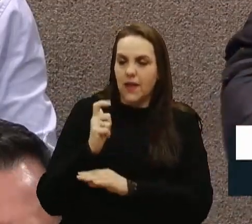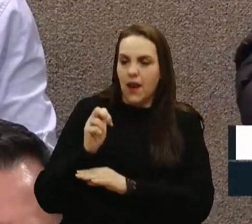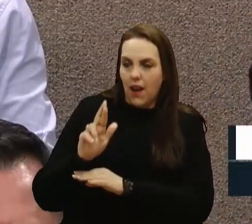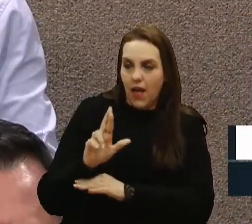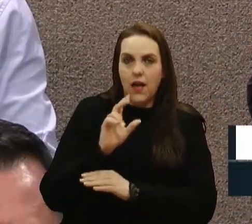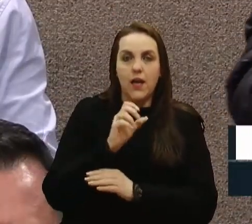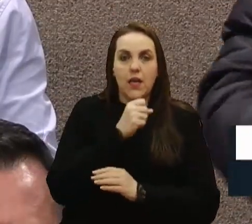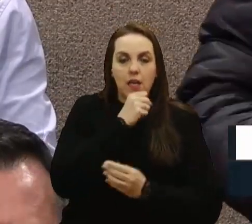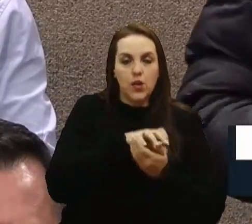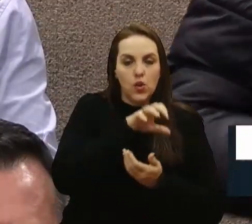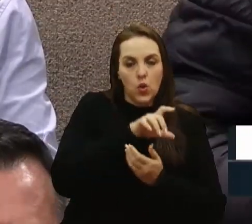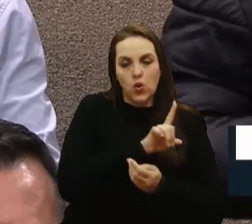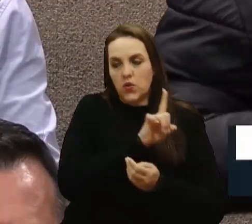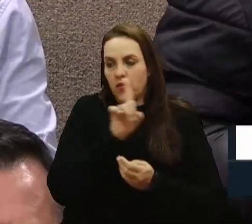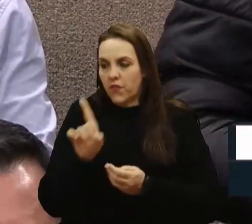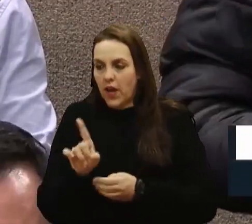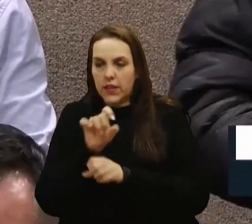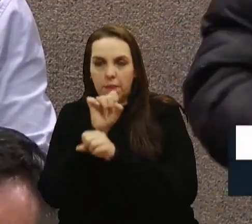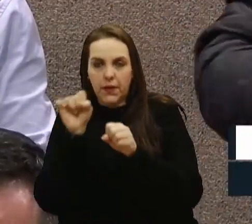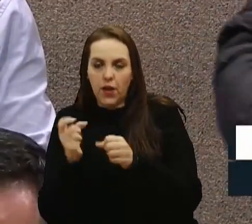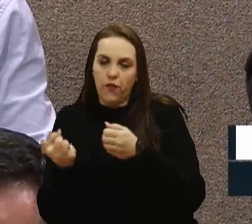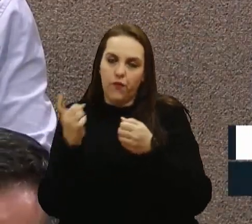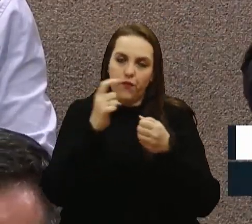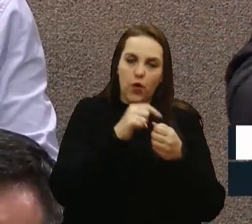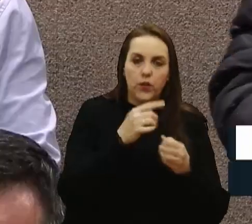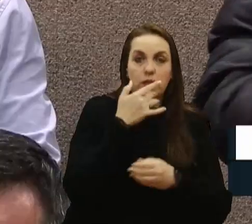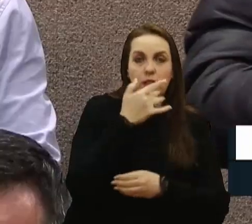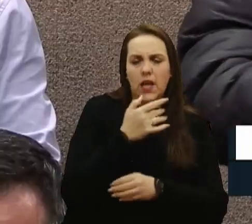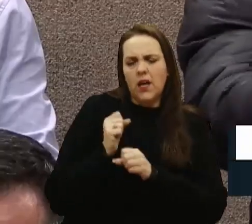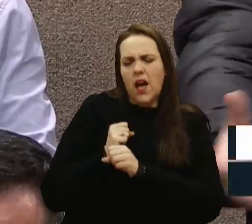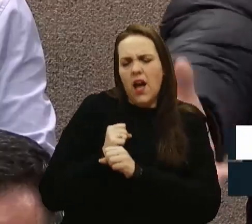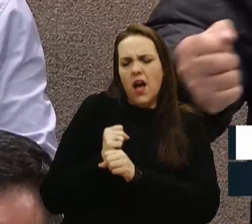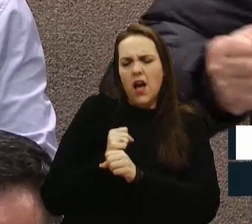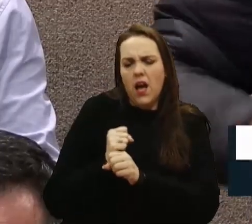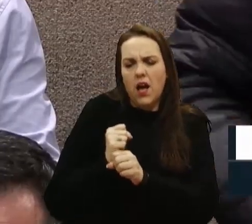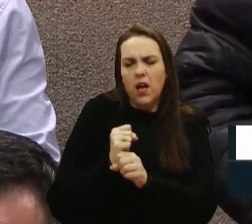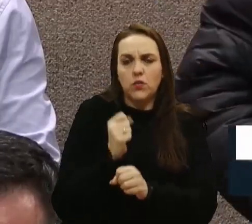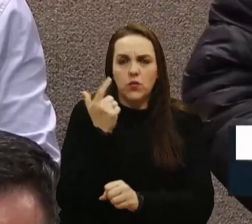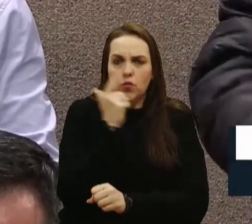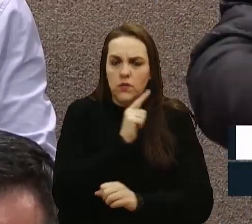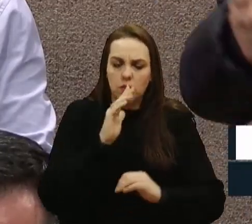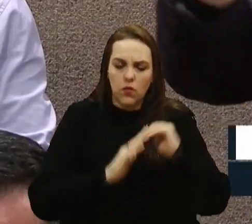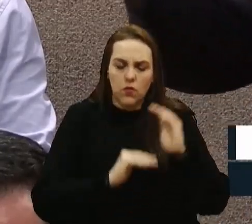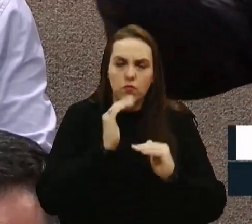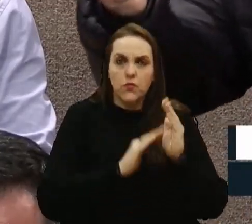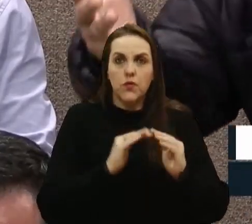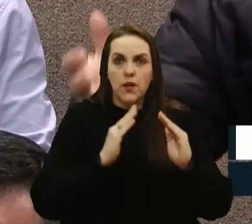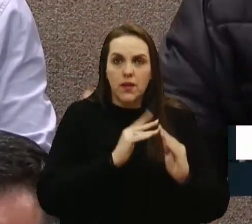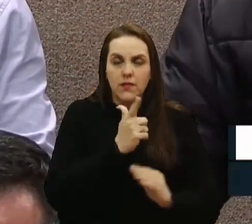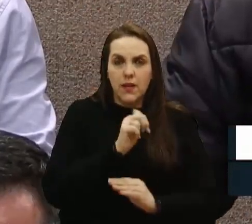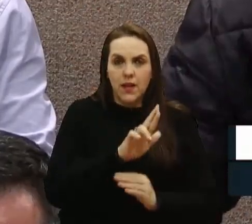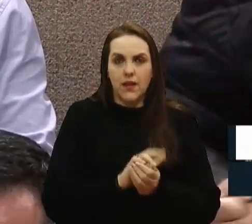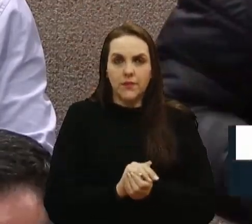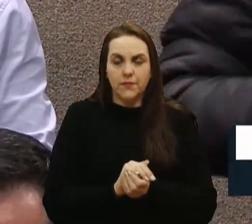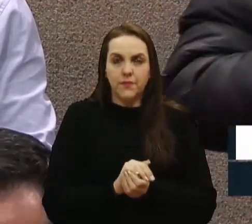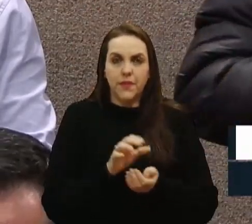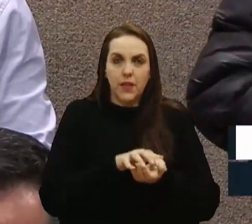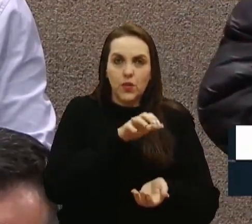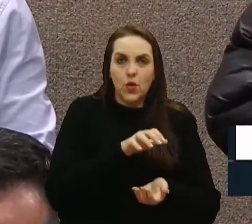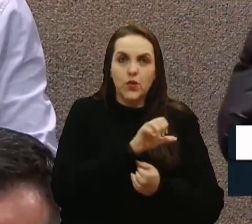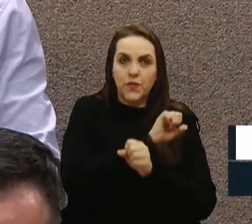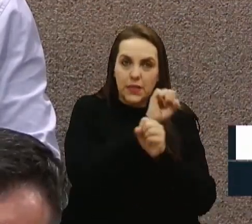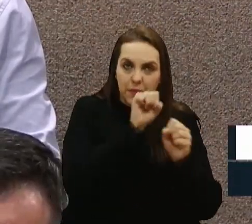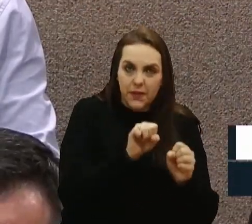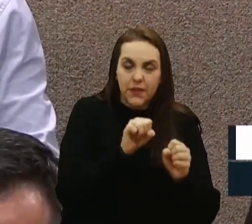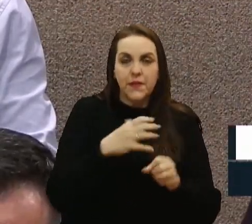tarde, e que passe todos esses anos, nós não conseguimos construir mais uma casa-lar, onde o idoso vai de manhã, o filho